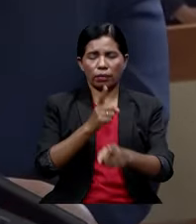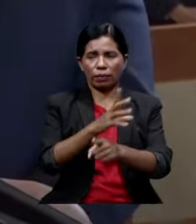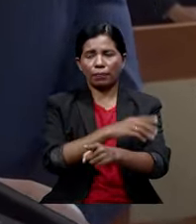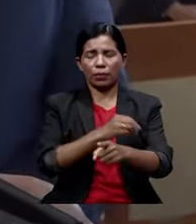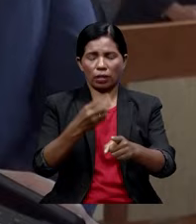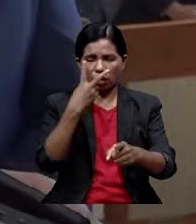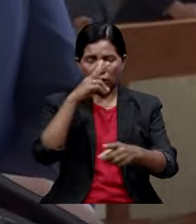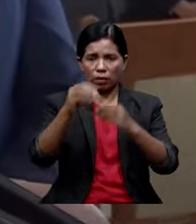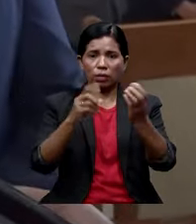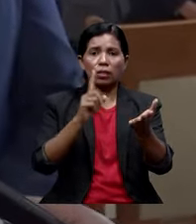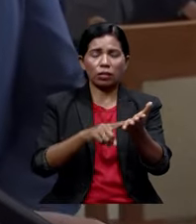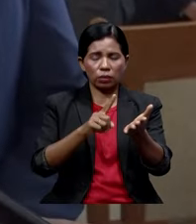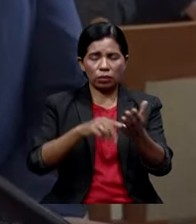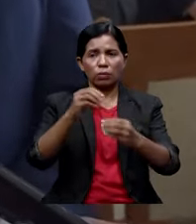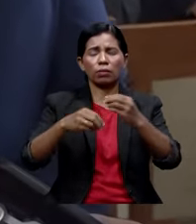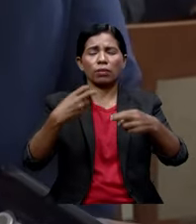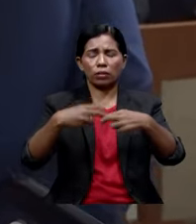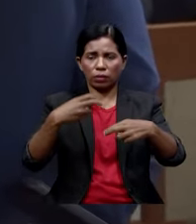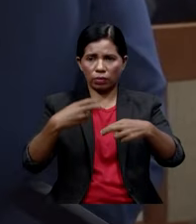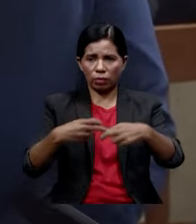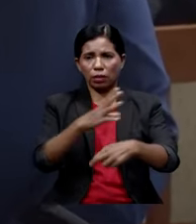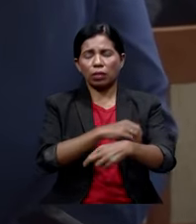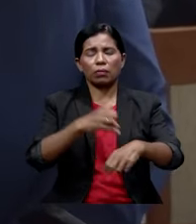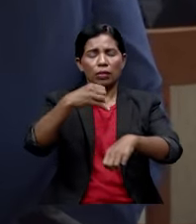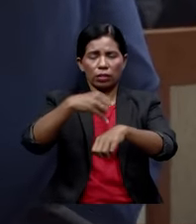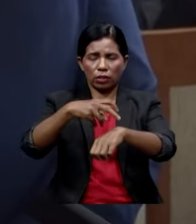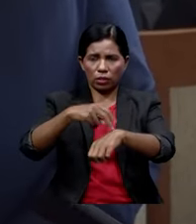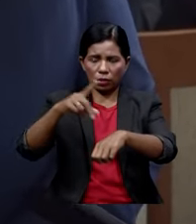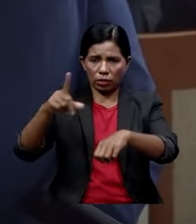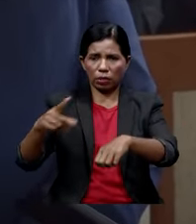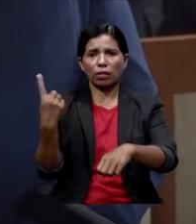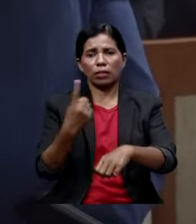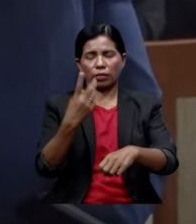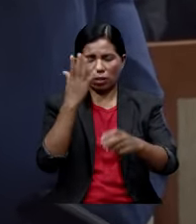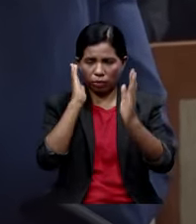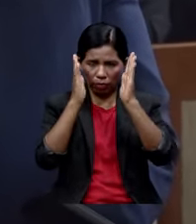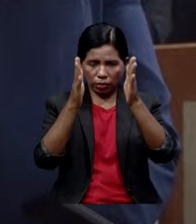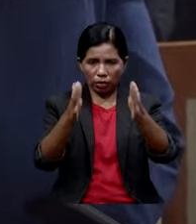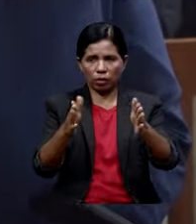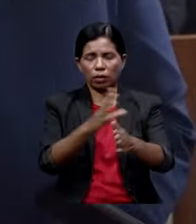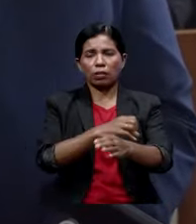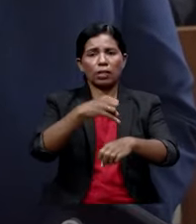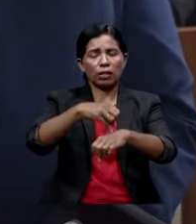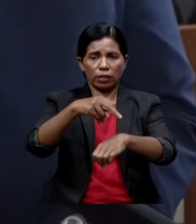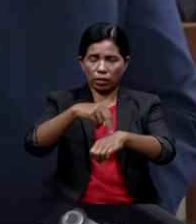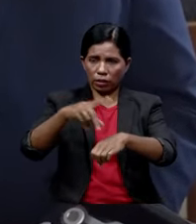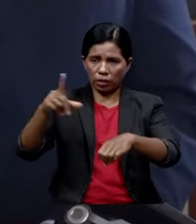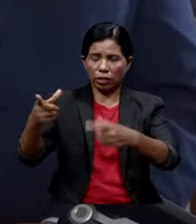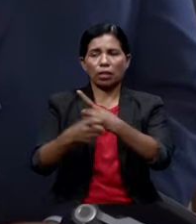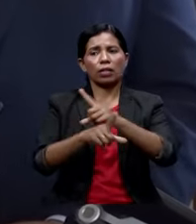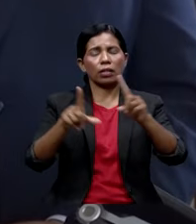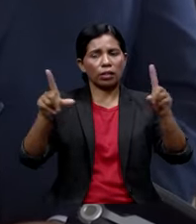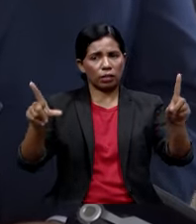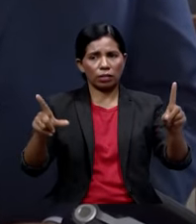disso, discutimos os desafios regionais e internacionais para manter e fortalecer a ordem internacional livre e